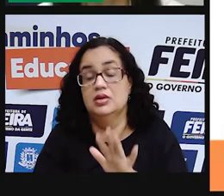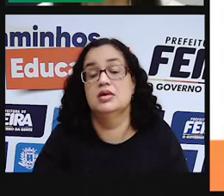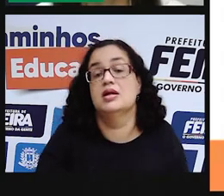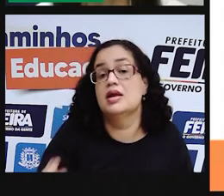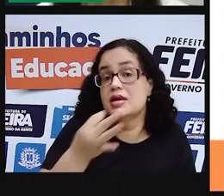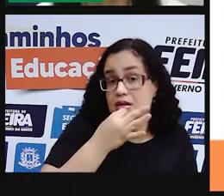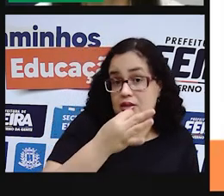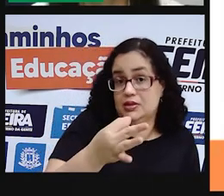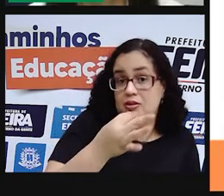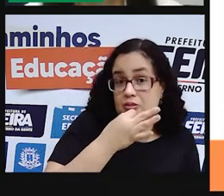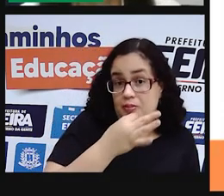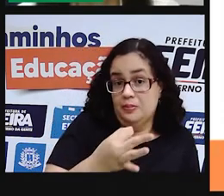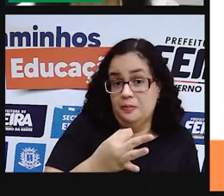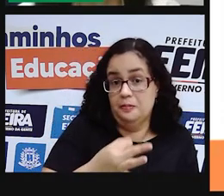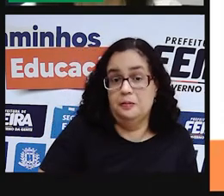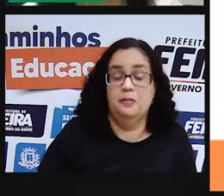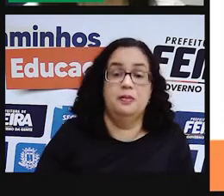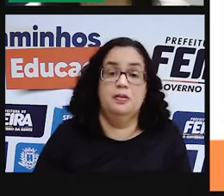resenha crítica, né?